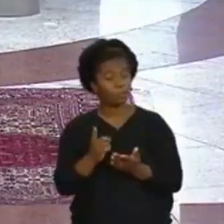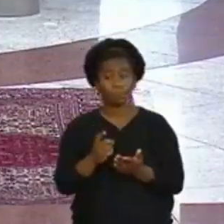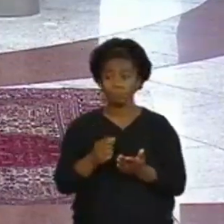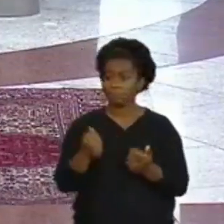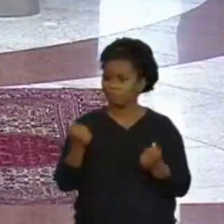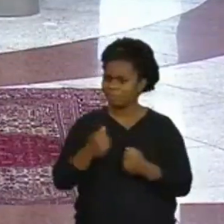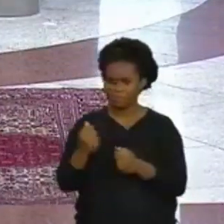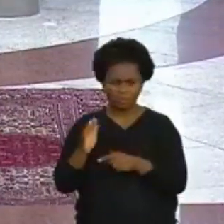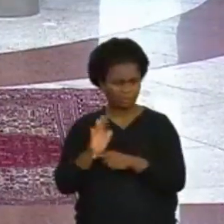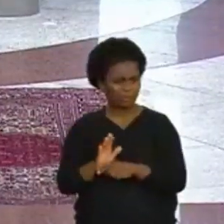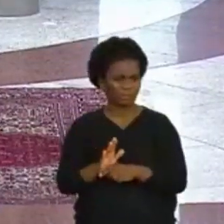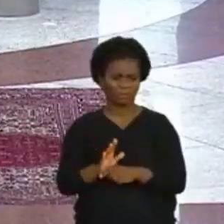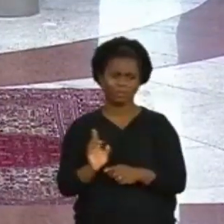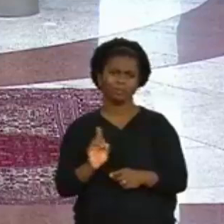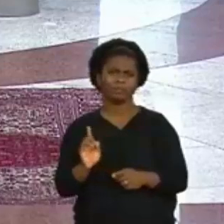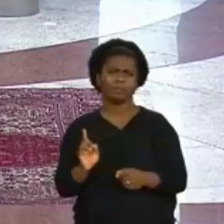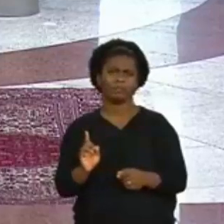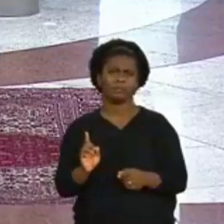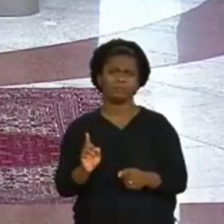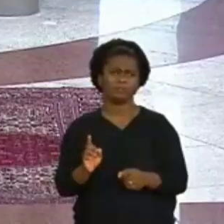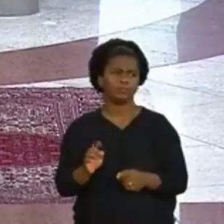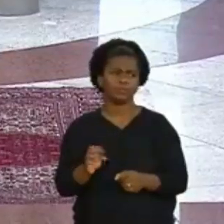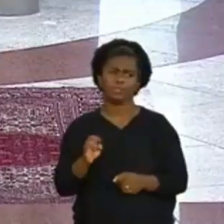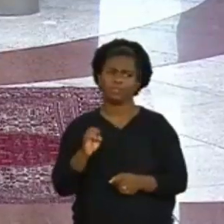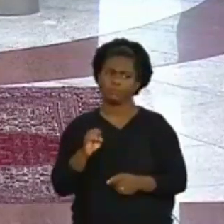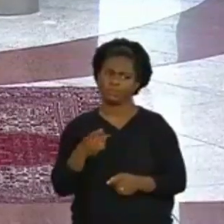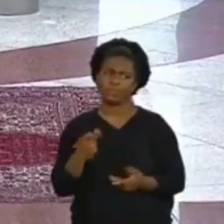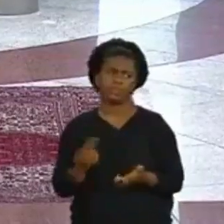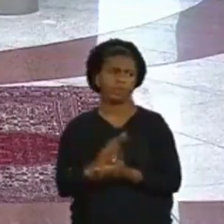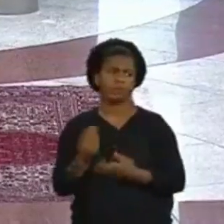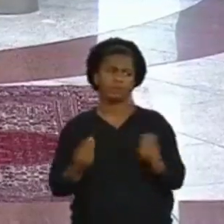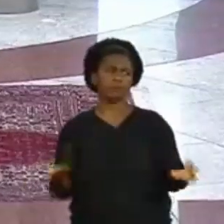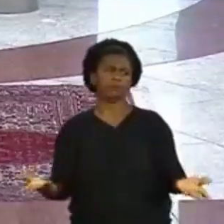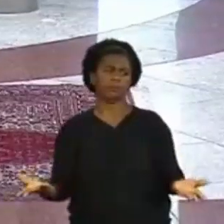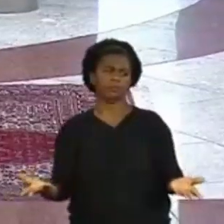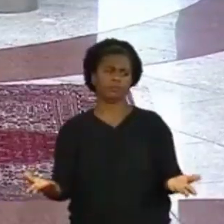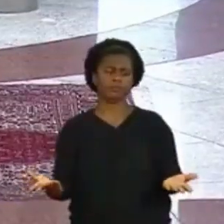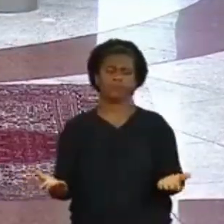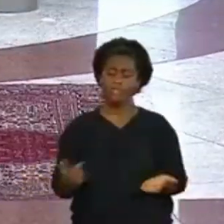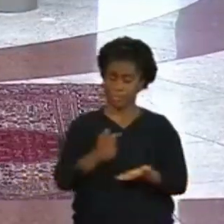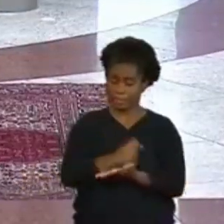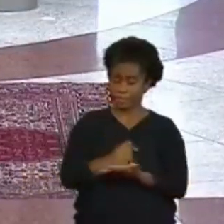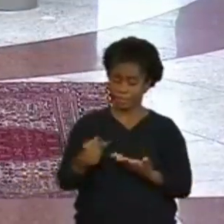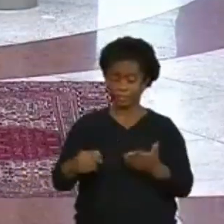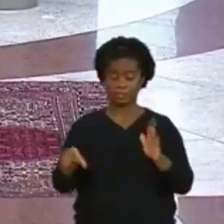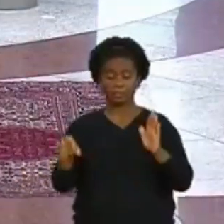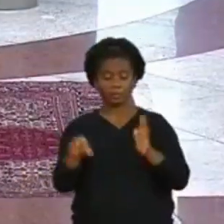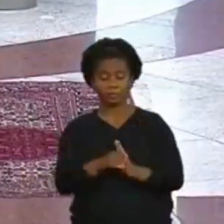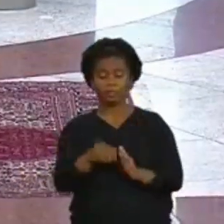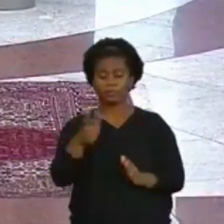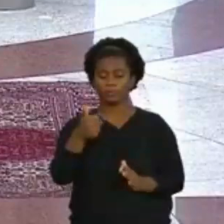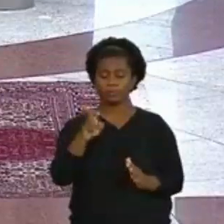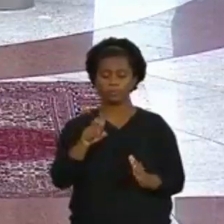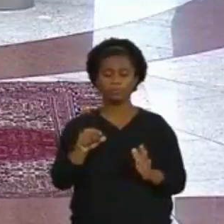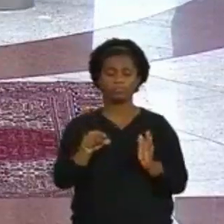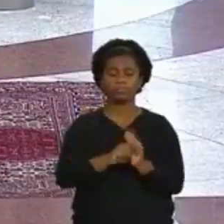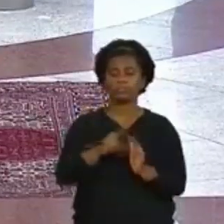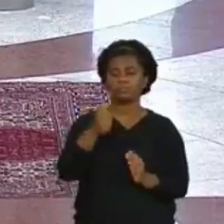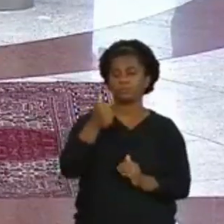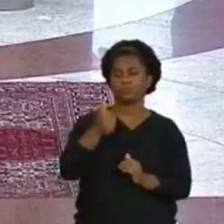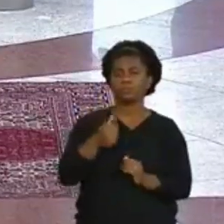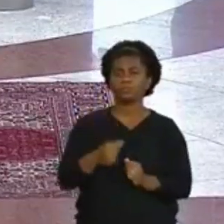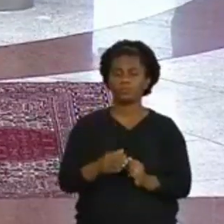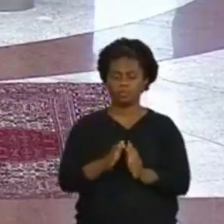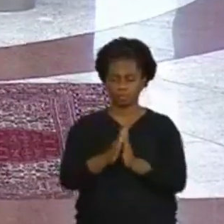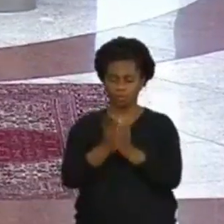ajuda. Esse aí você não vai errar. Gênesis capítulo 15, versículo 1.